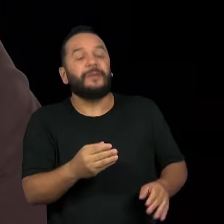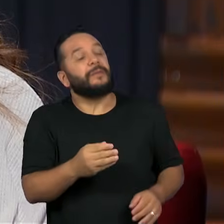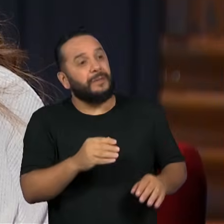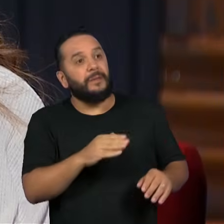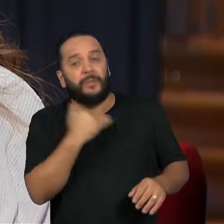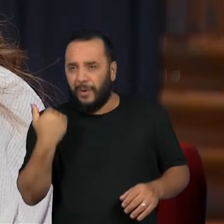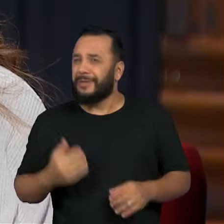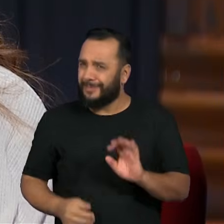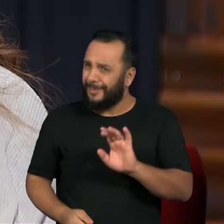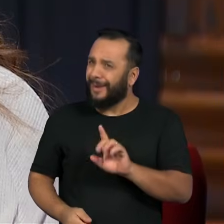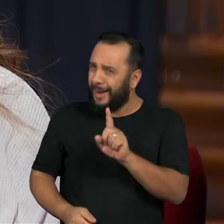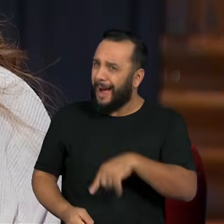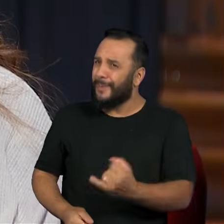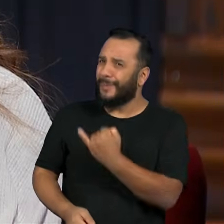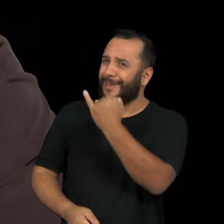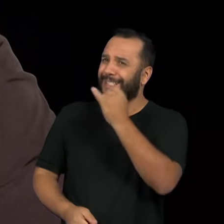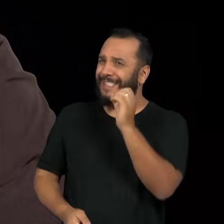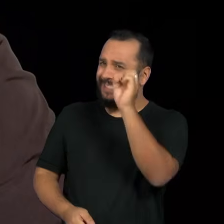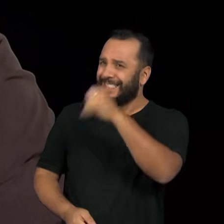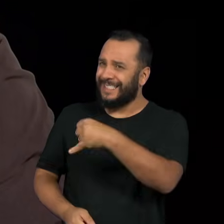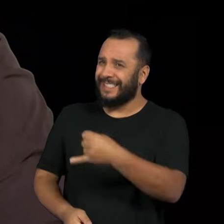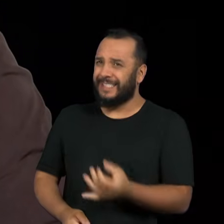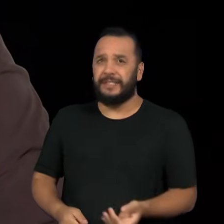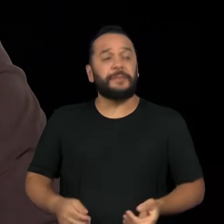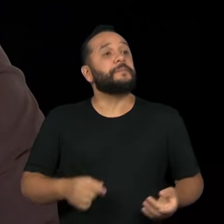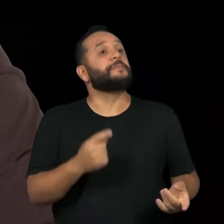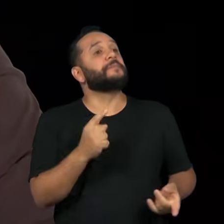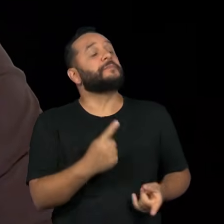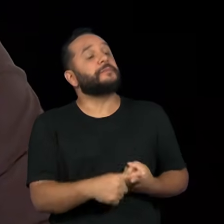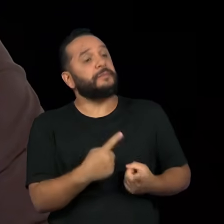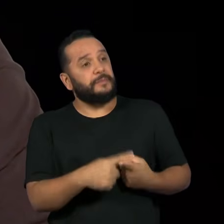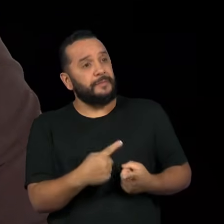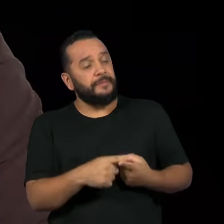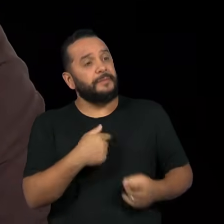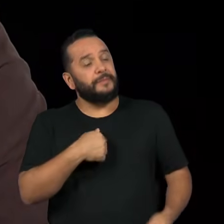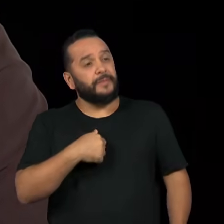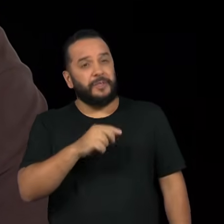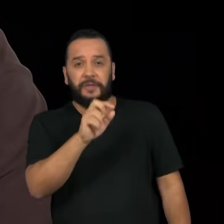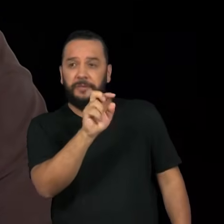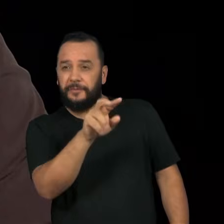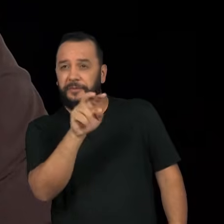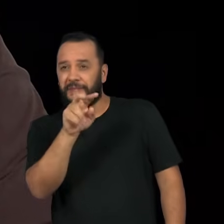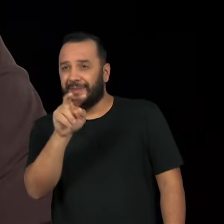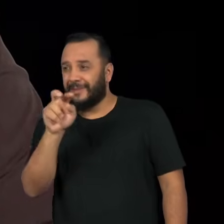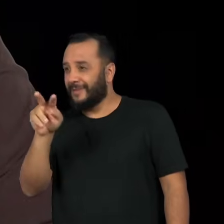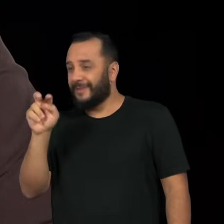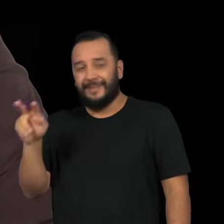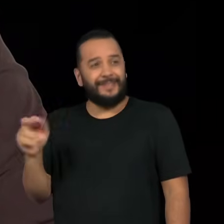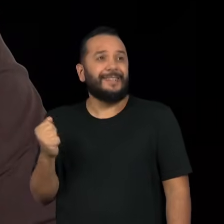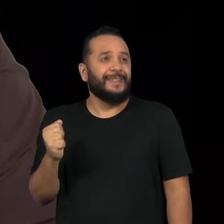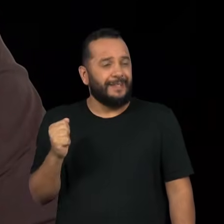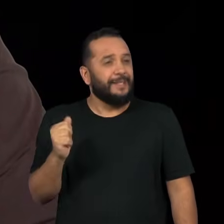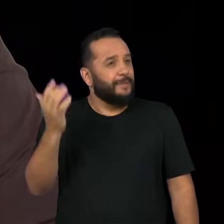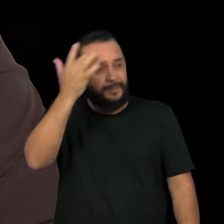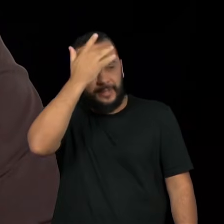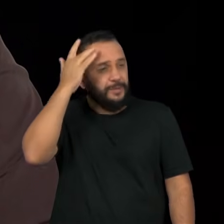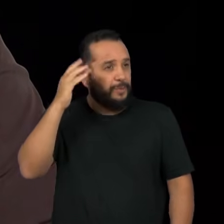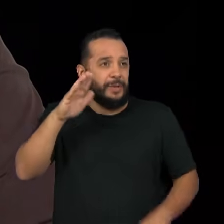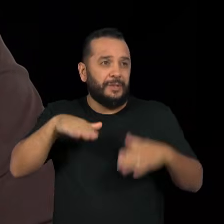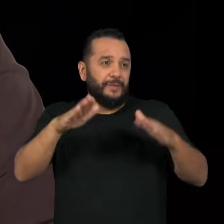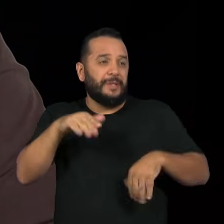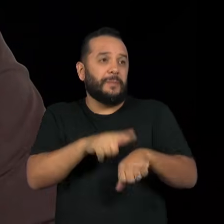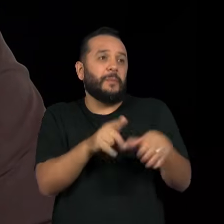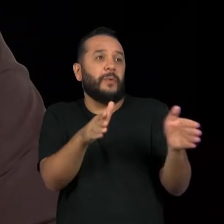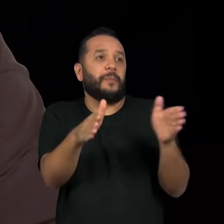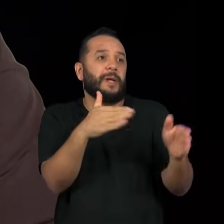né? Porque eu já tive a chance de ver cada figura, nesse momento, falar coisas tão malucas